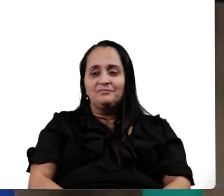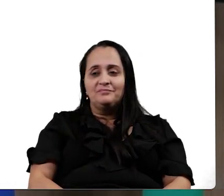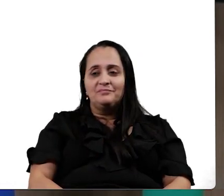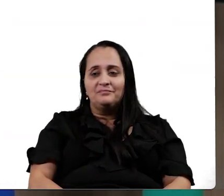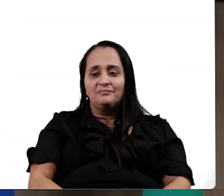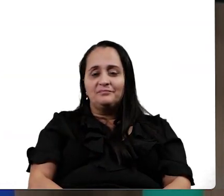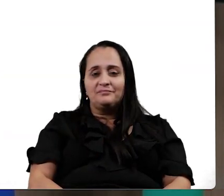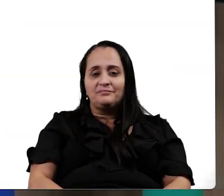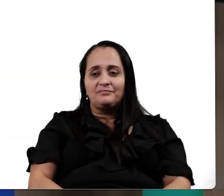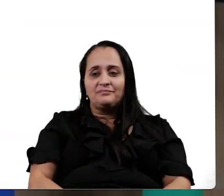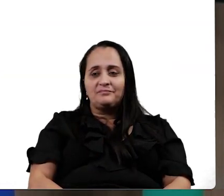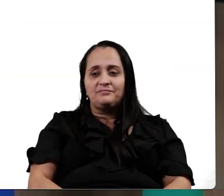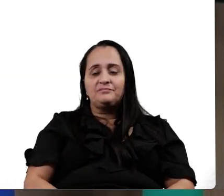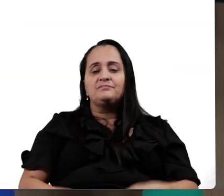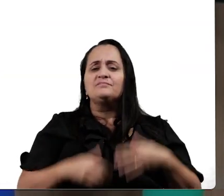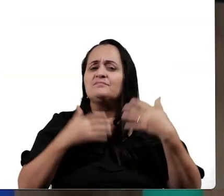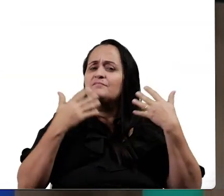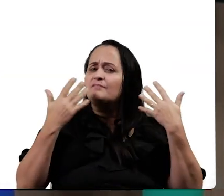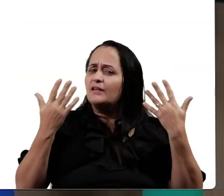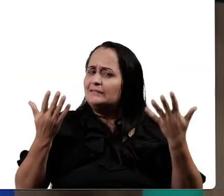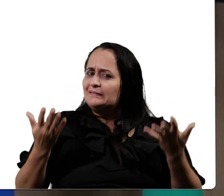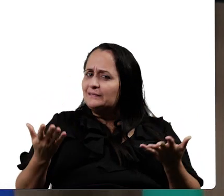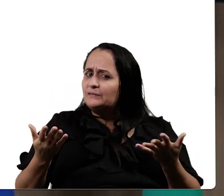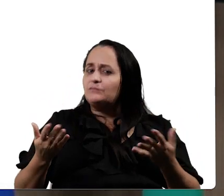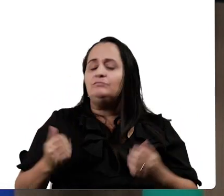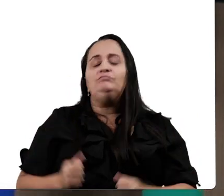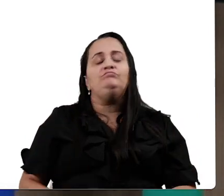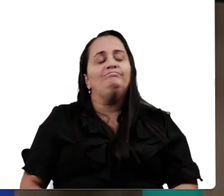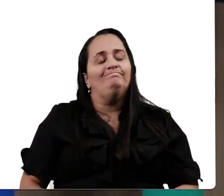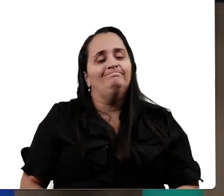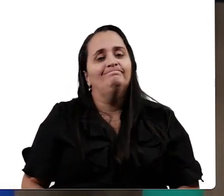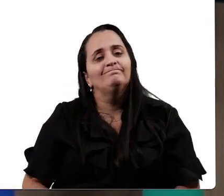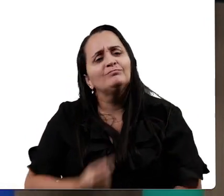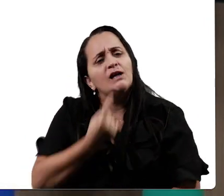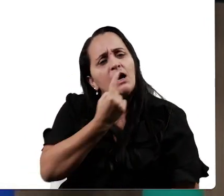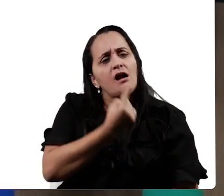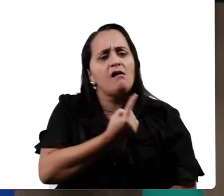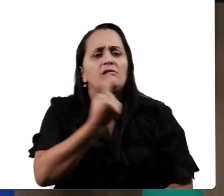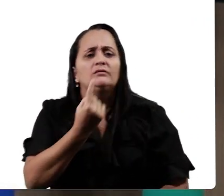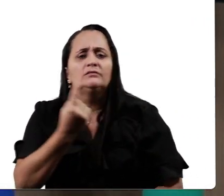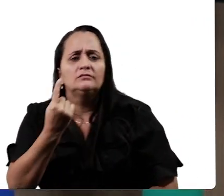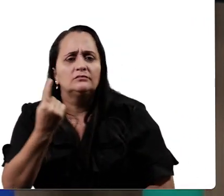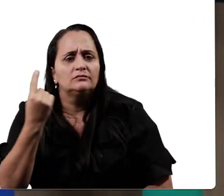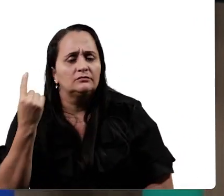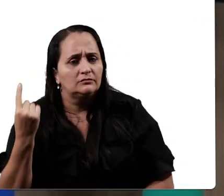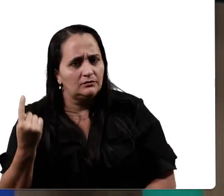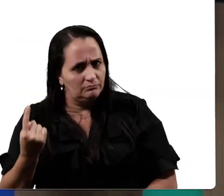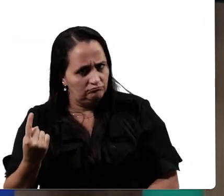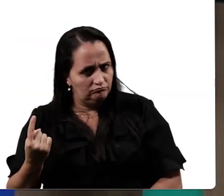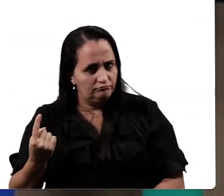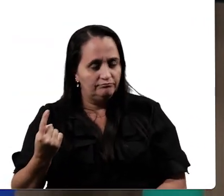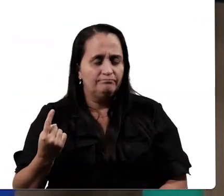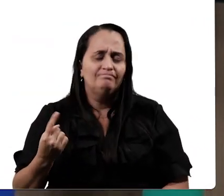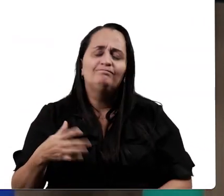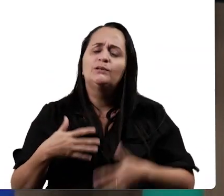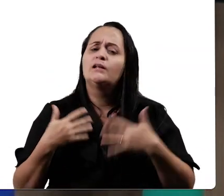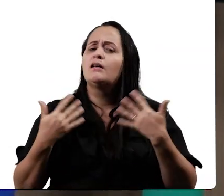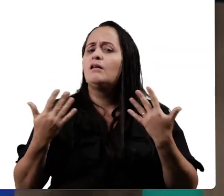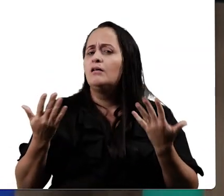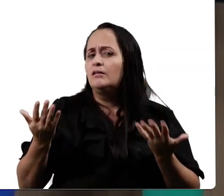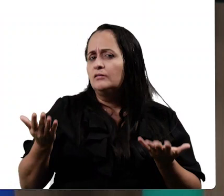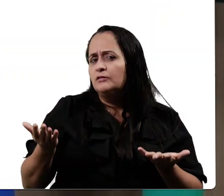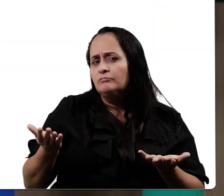3 certo nasceram três Girassóis em cada vasinhos E